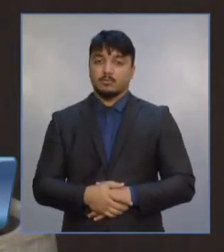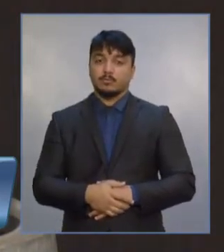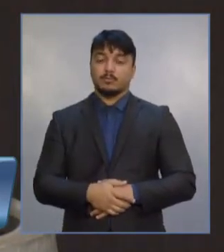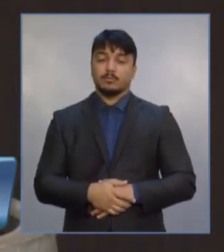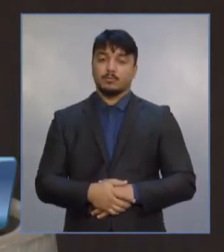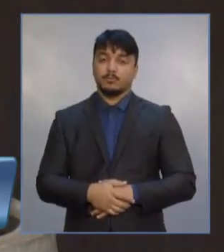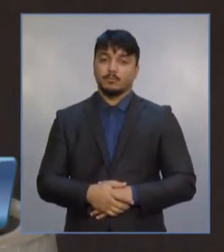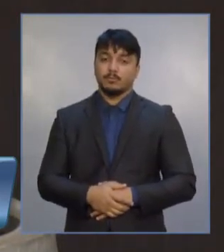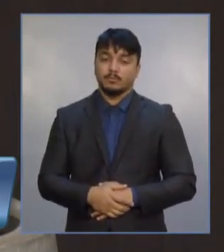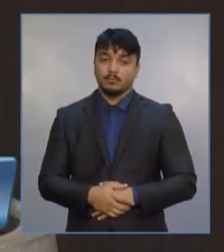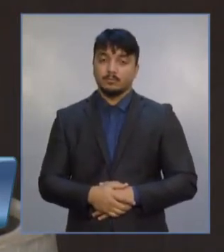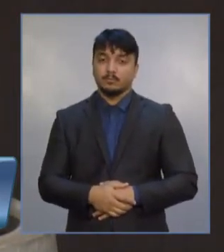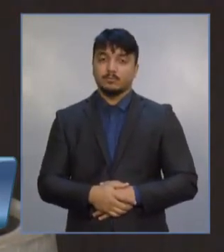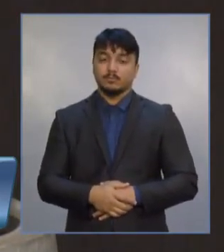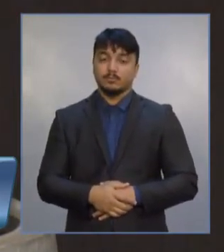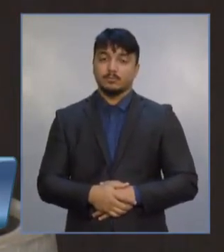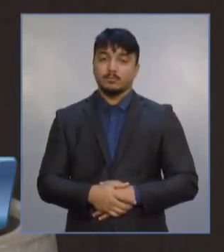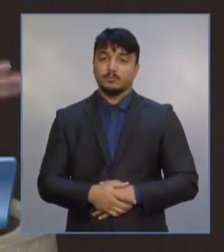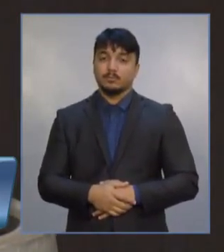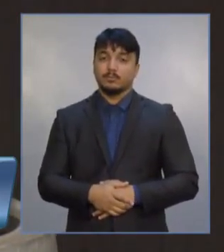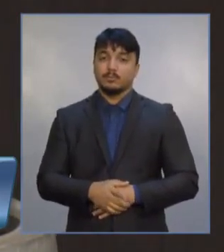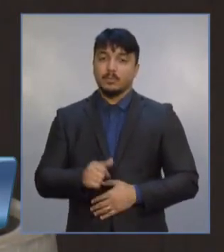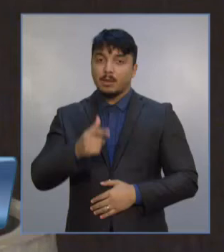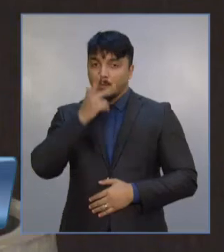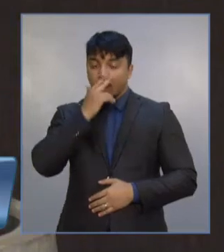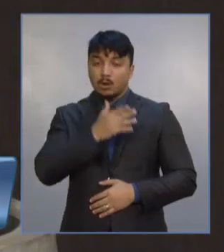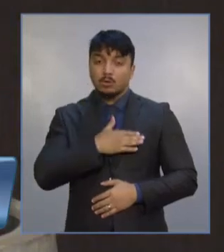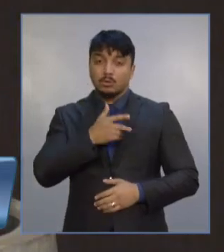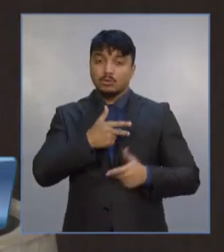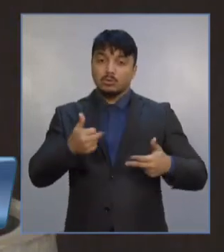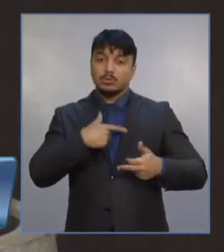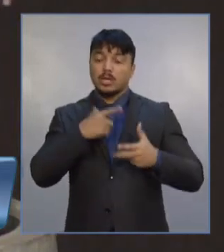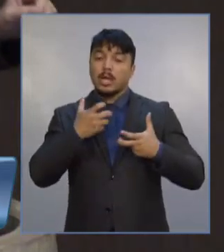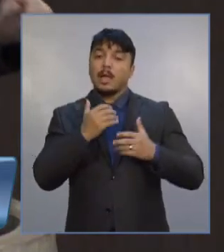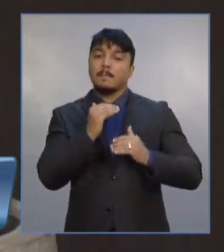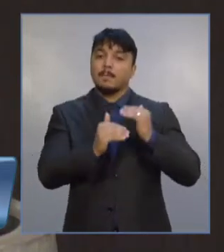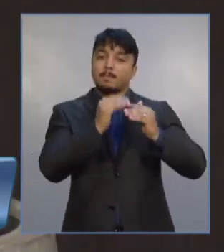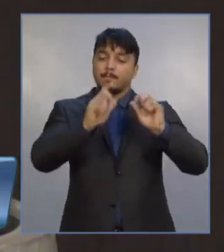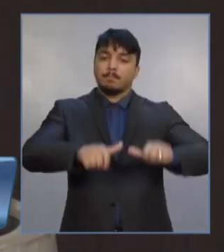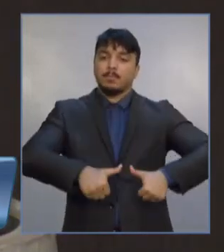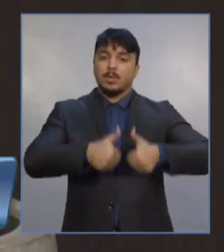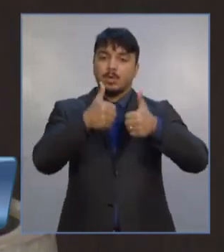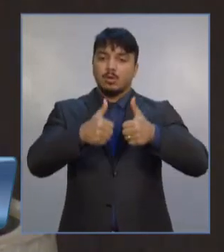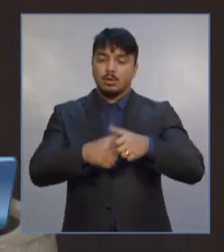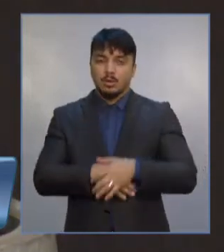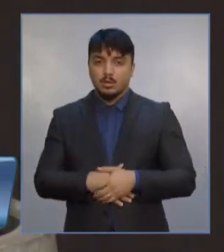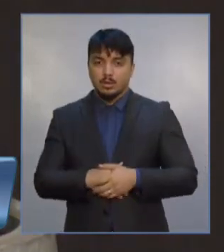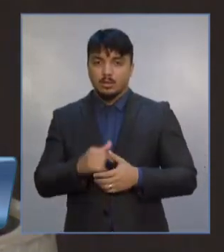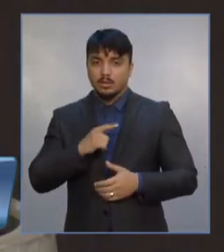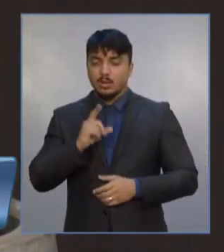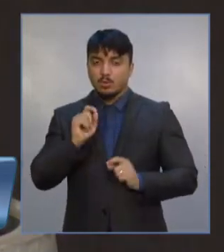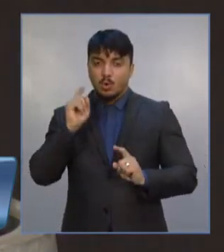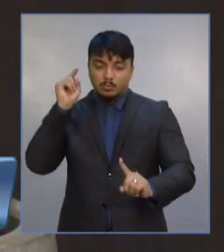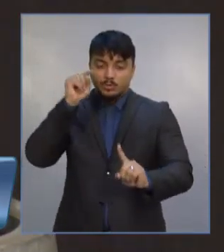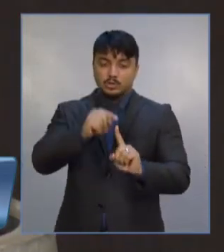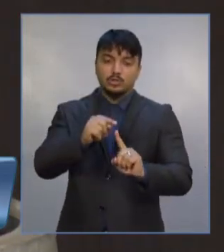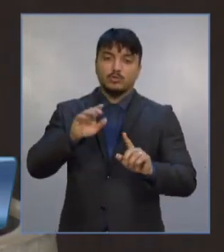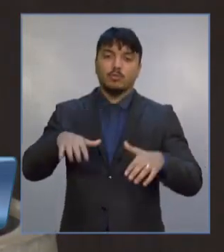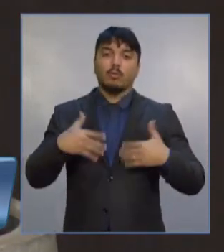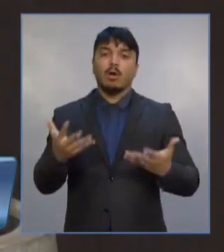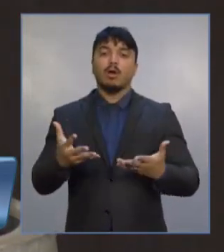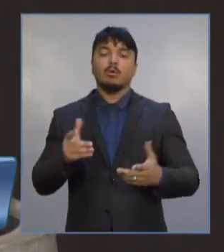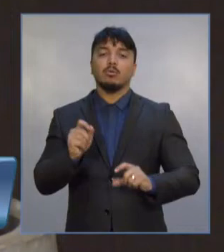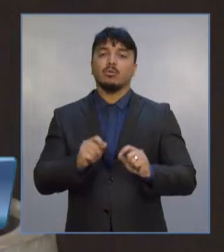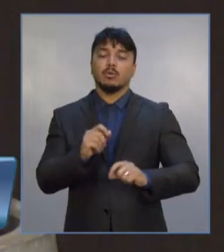perseguição a mais de 3.000 militares que simpatizavam com ideias progressistas, porque, deputados, um dos objetivos do golpe, entre